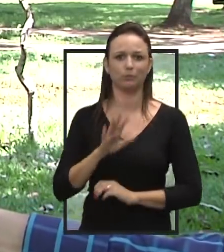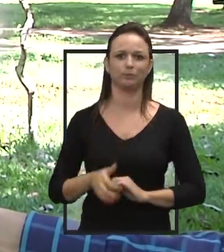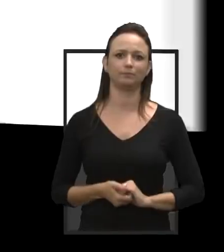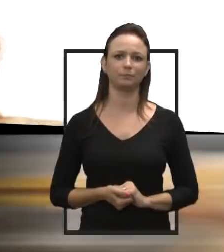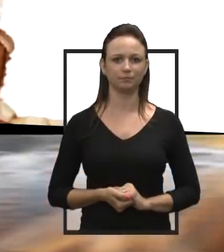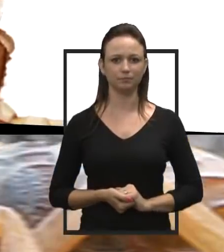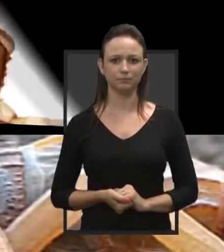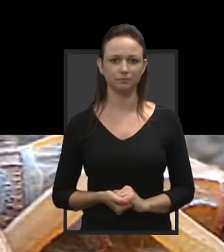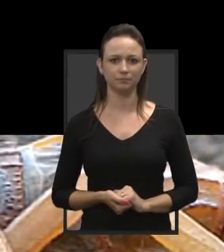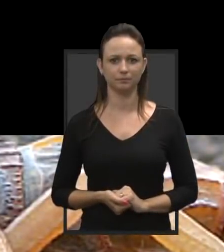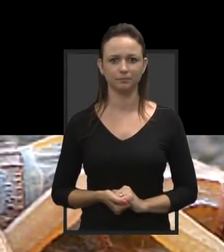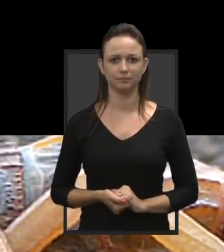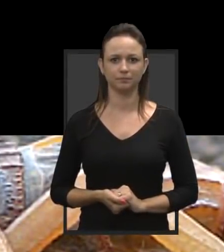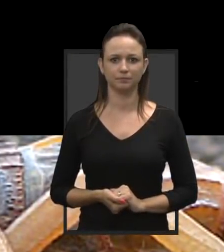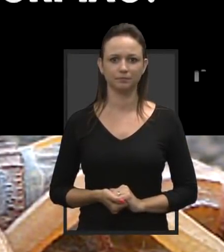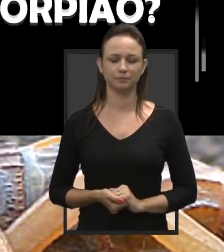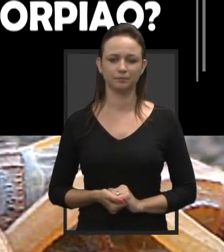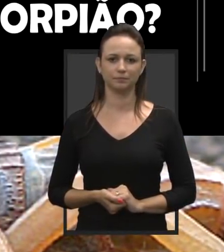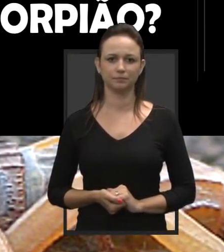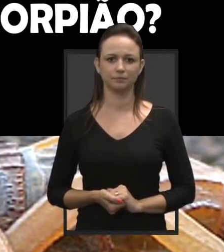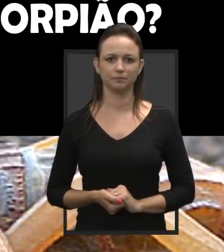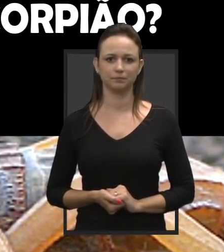isso.